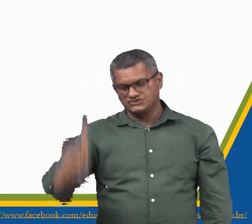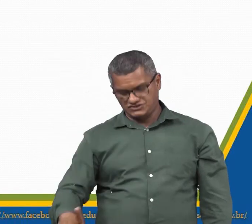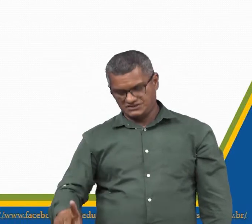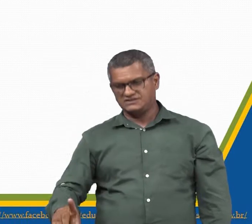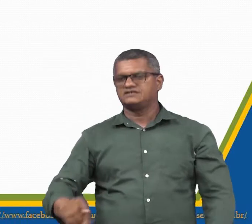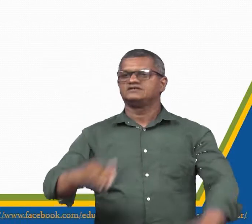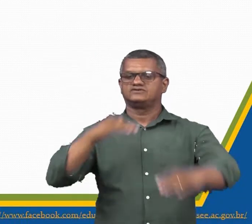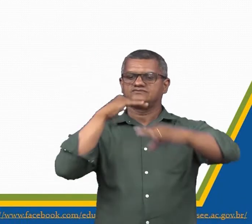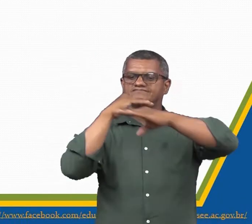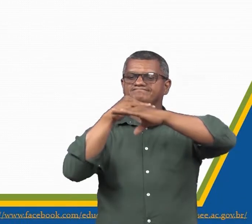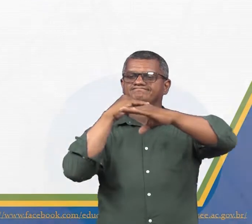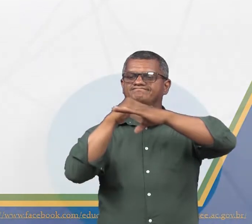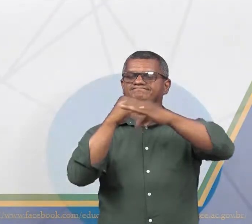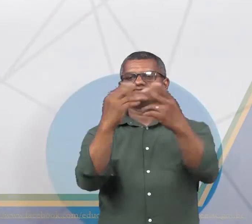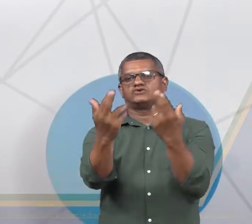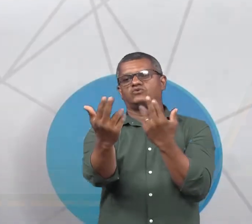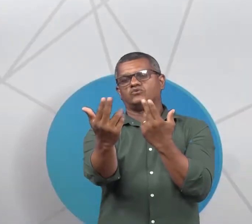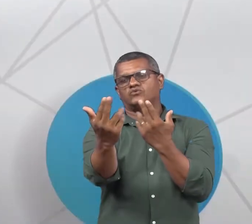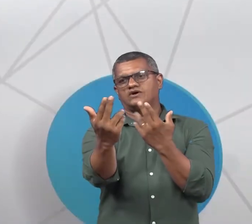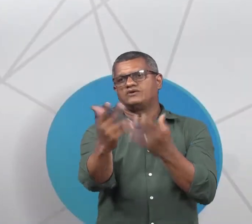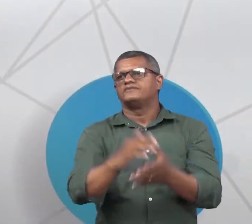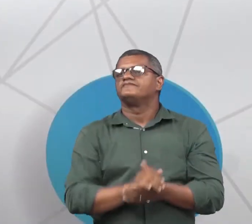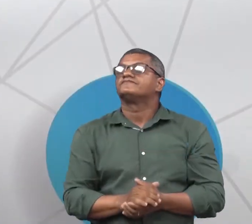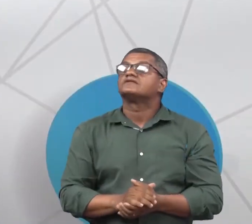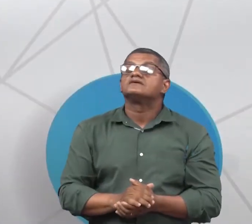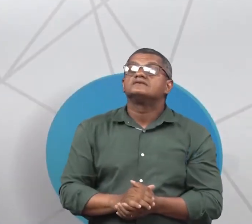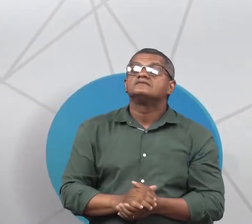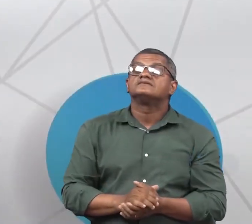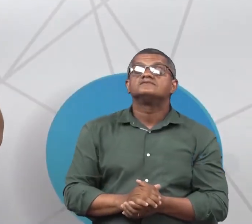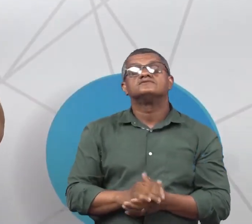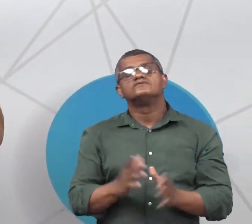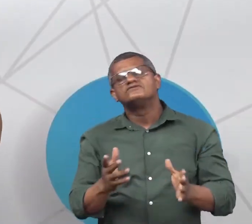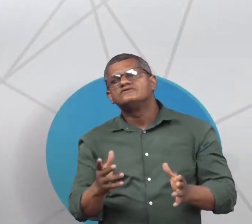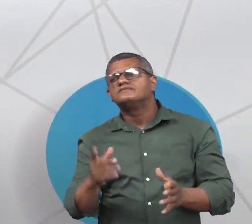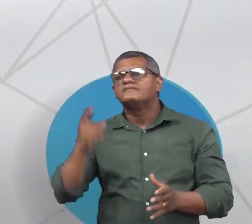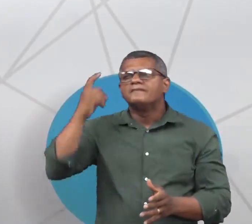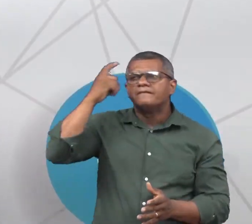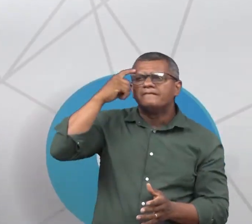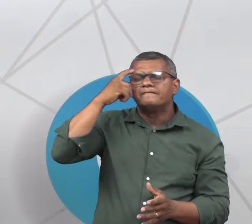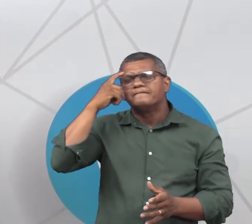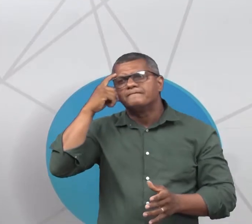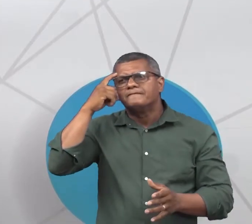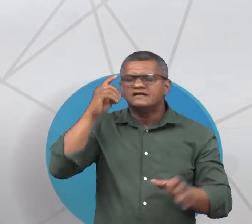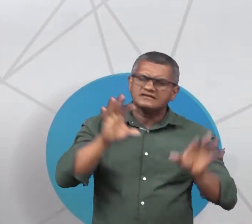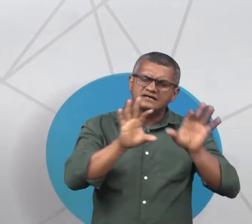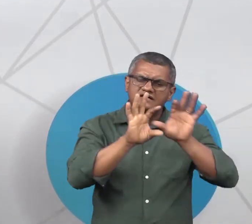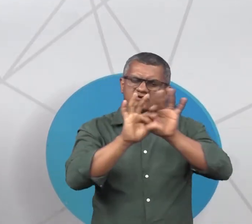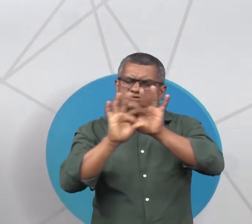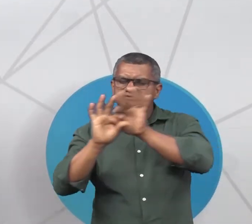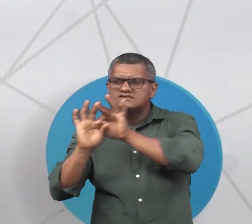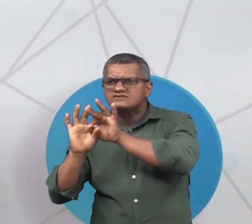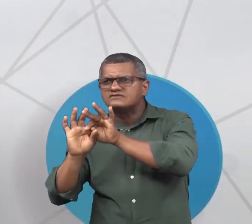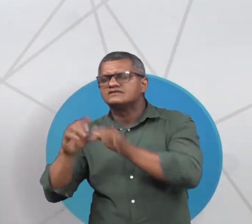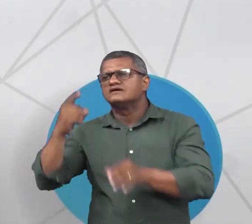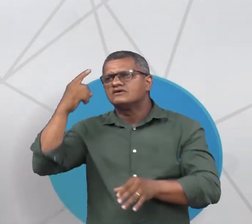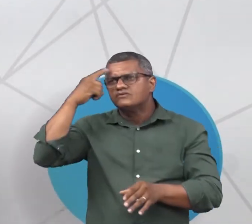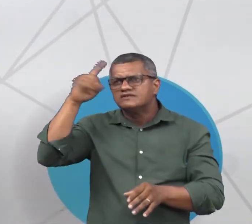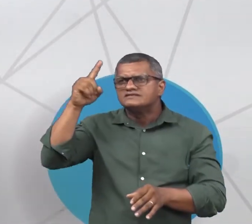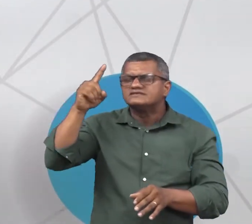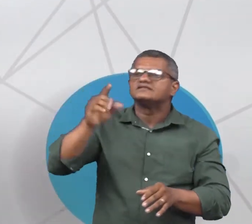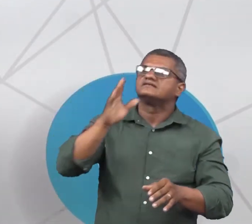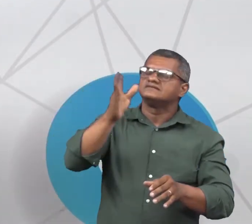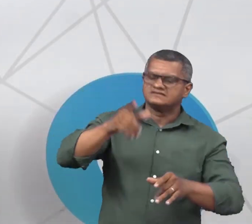mesmas oportunidades. Então vejam só, vamos contextualizar algumas ideias já trabalhadas em